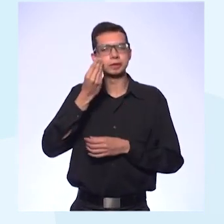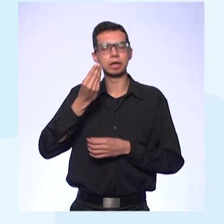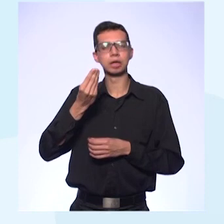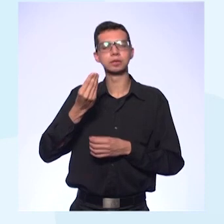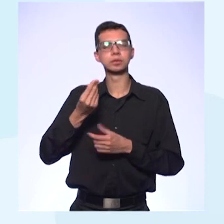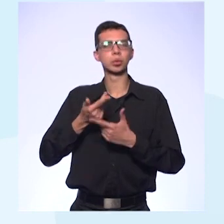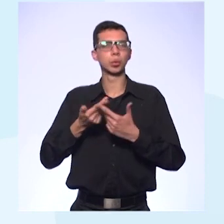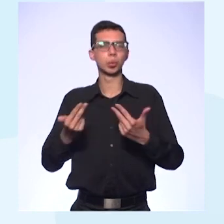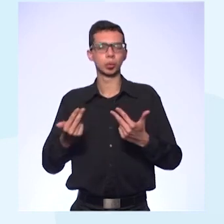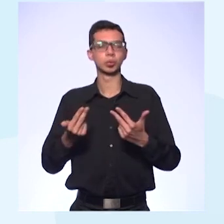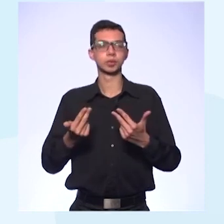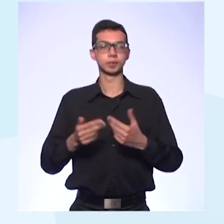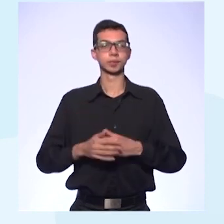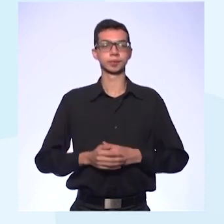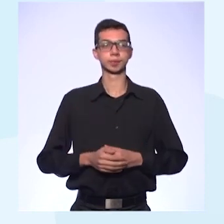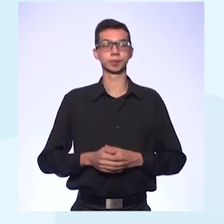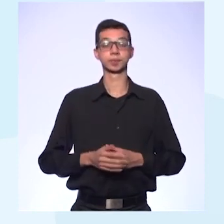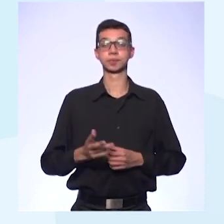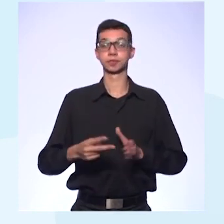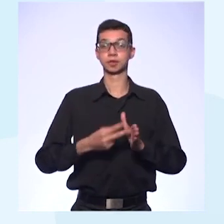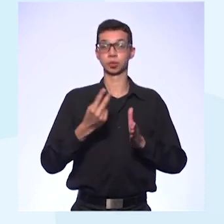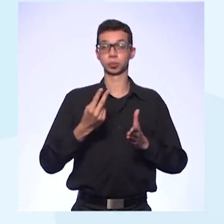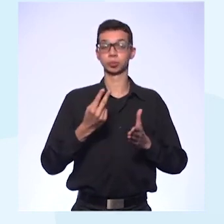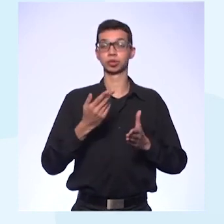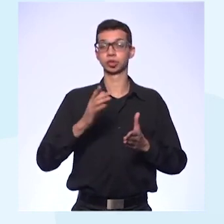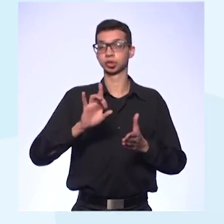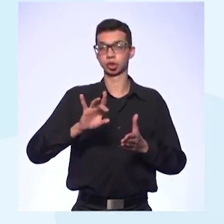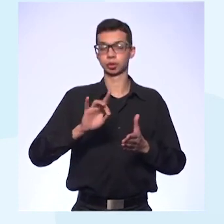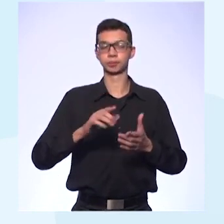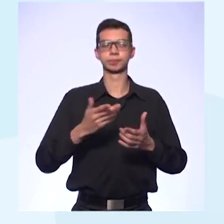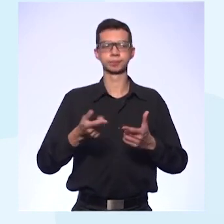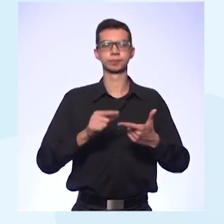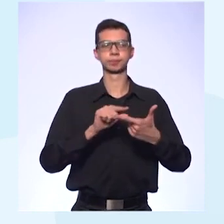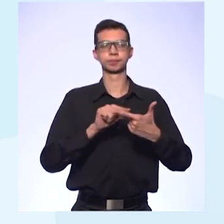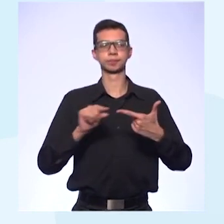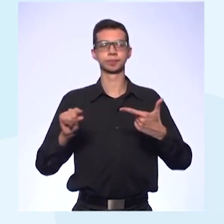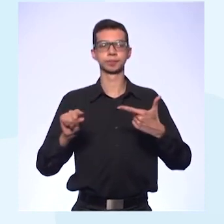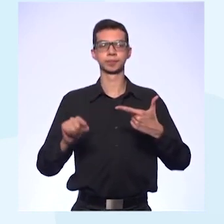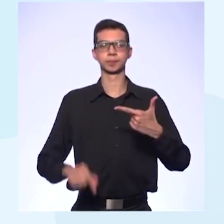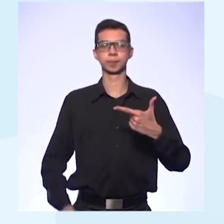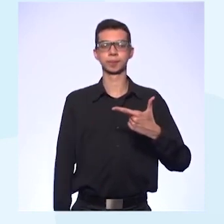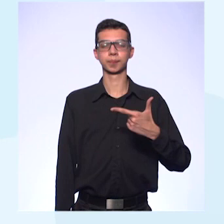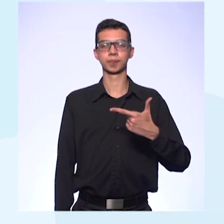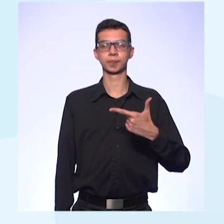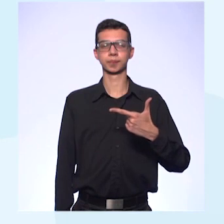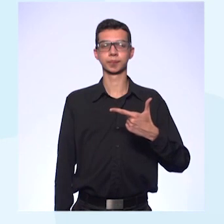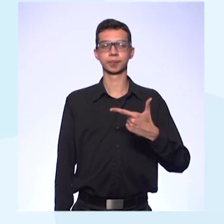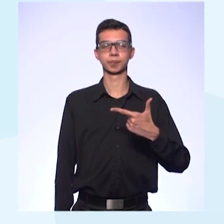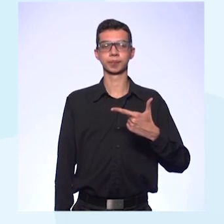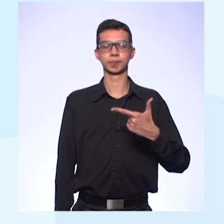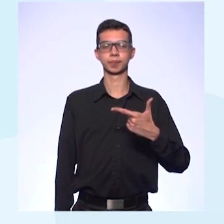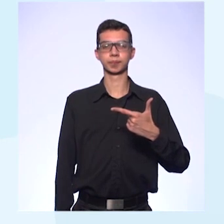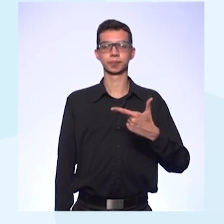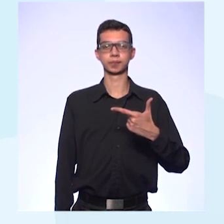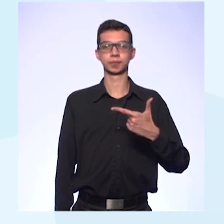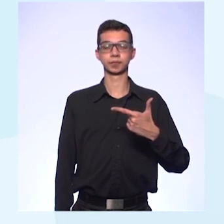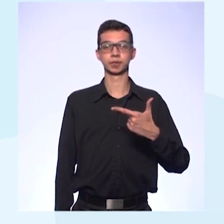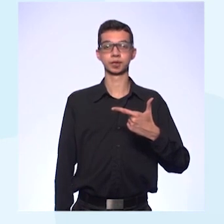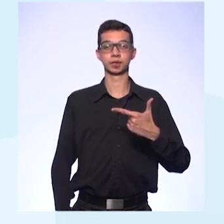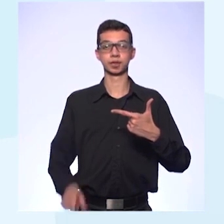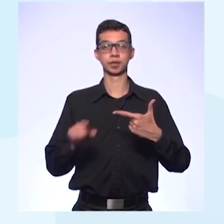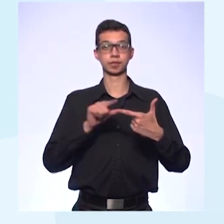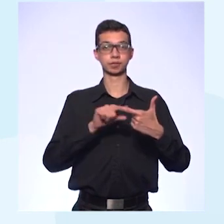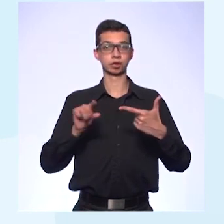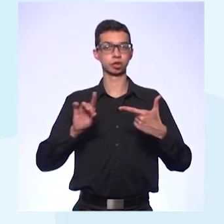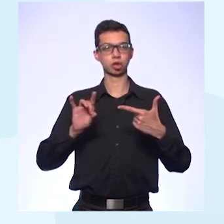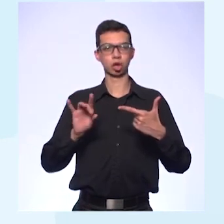vai só traduzir agora a segunda parte aqui, porque não precisa ficar lendo toda hora. Então, we run experiments to learn something. Para aprender. Você quer que eu fale a frase inteira? Pode falar